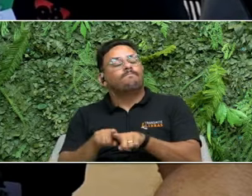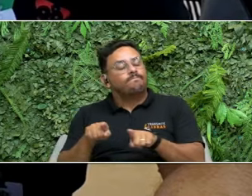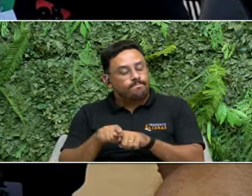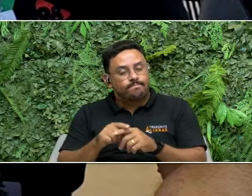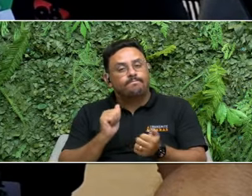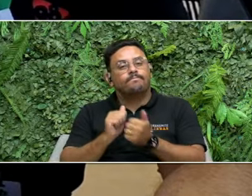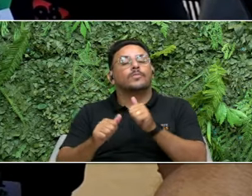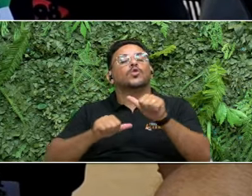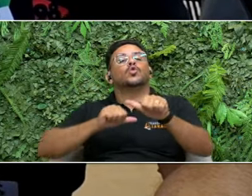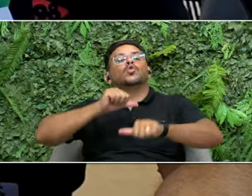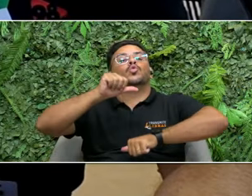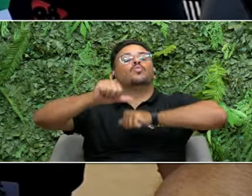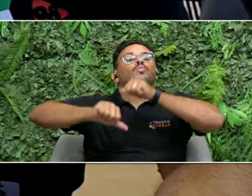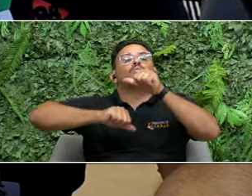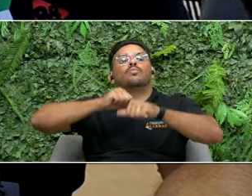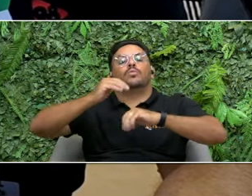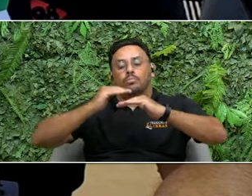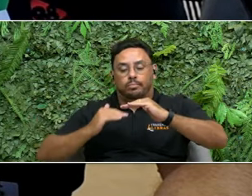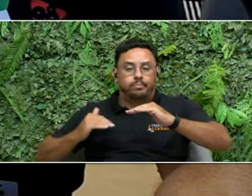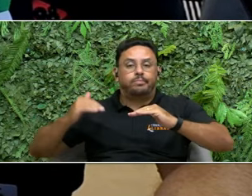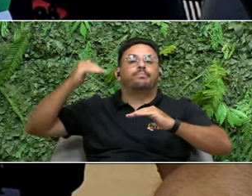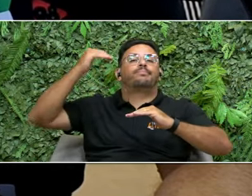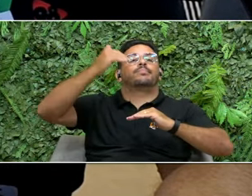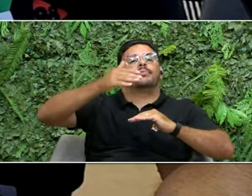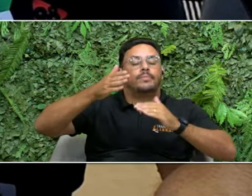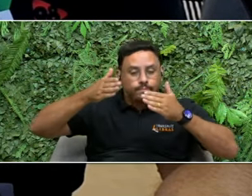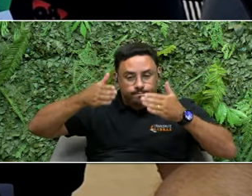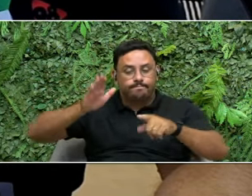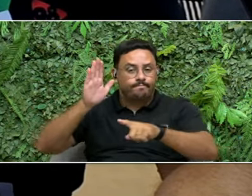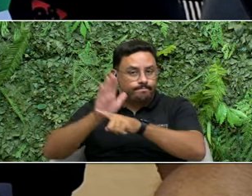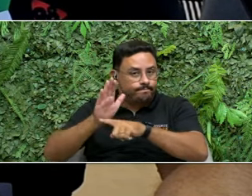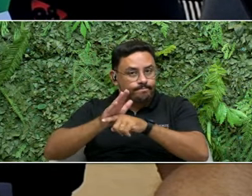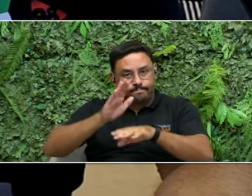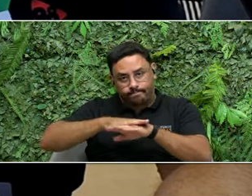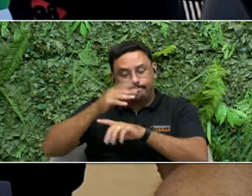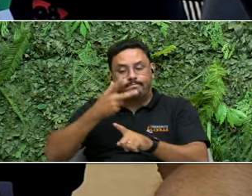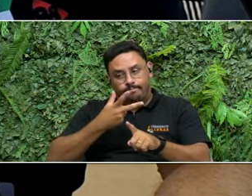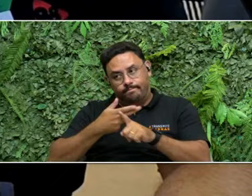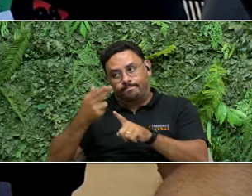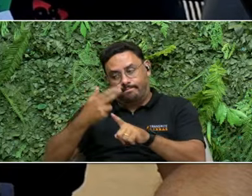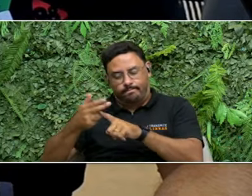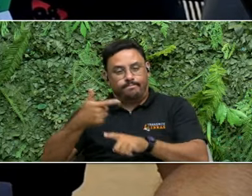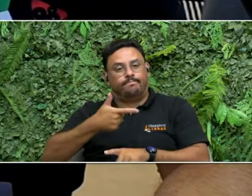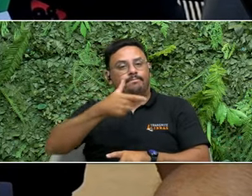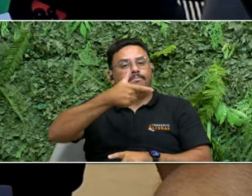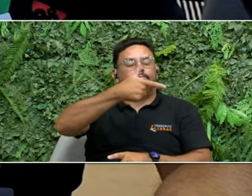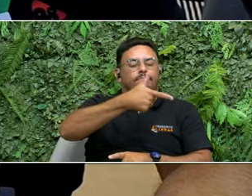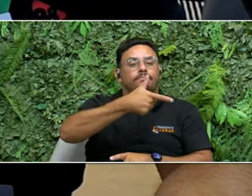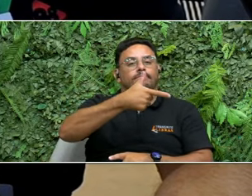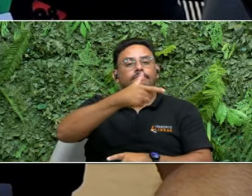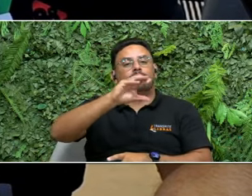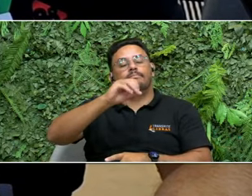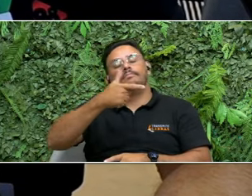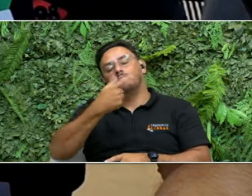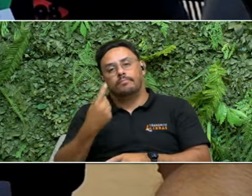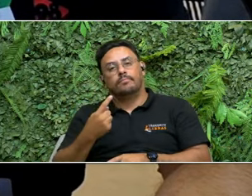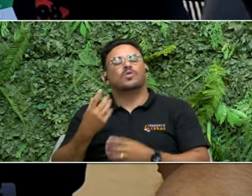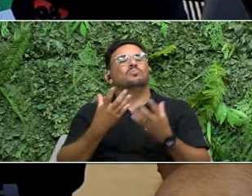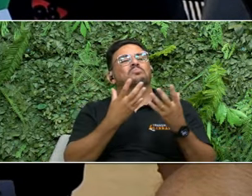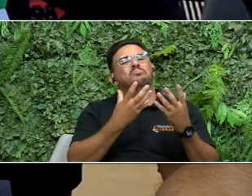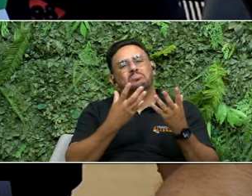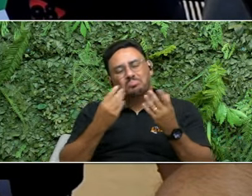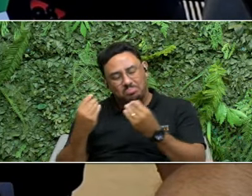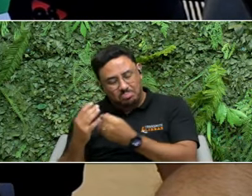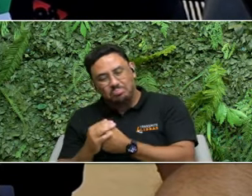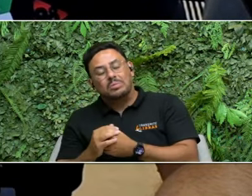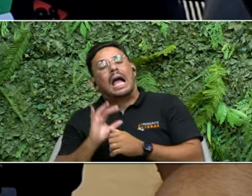que também mudou o patamar do Atlético desde que chegou e ajudou demais nas conquistas de 2021 jogador que será lembrado e muitos